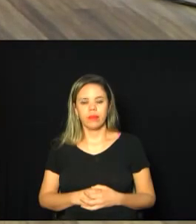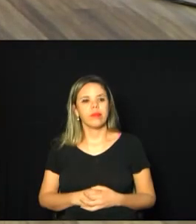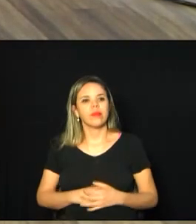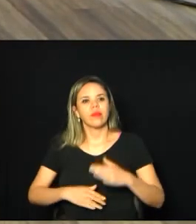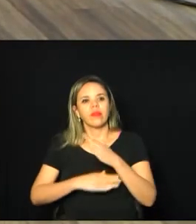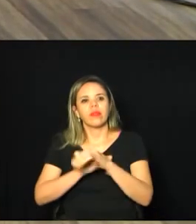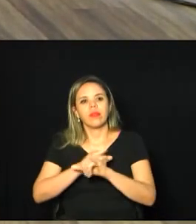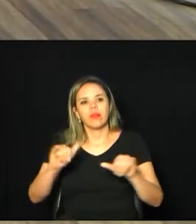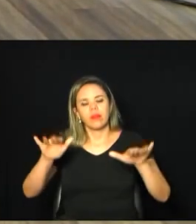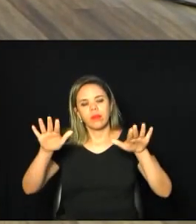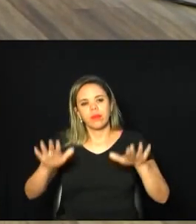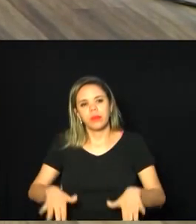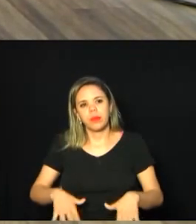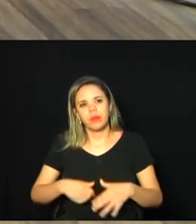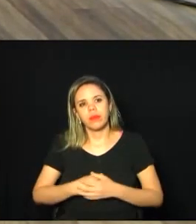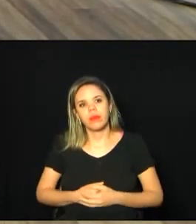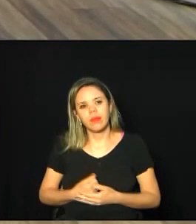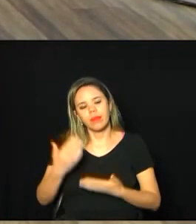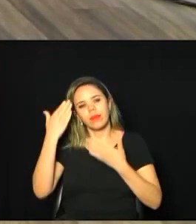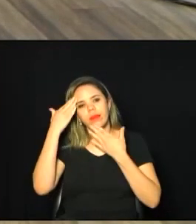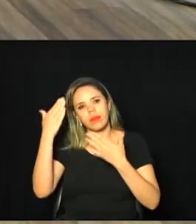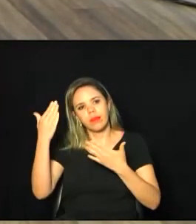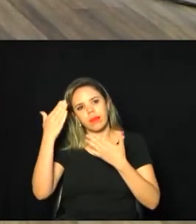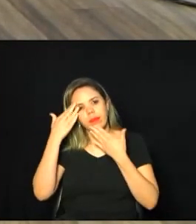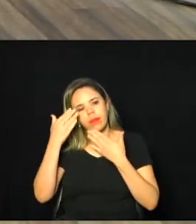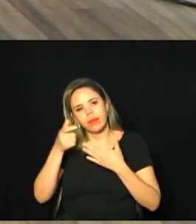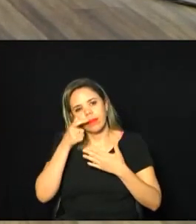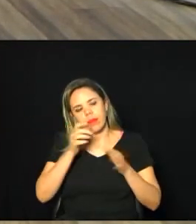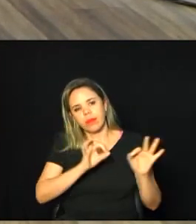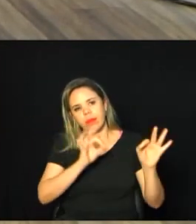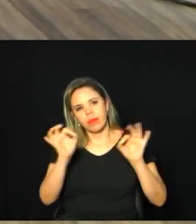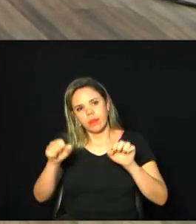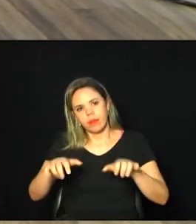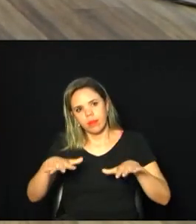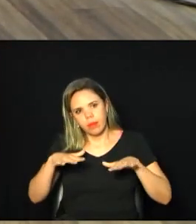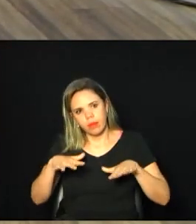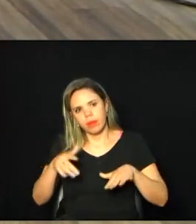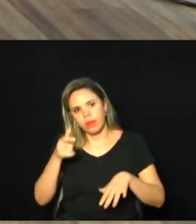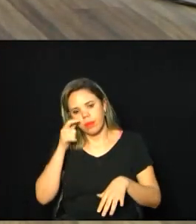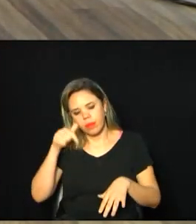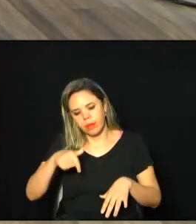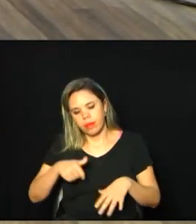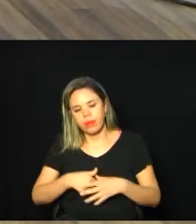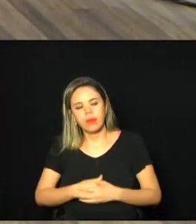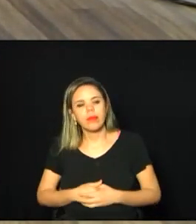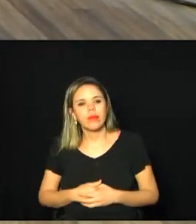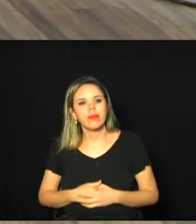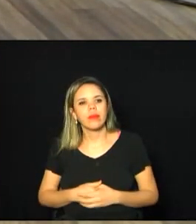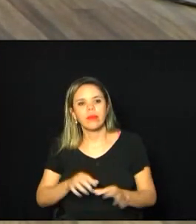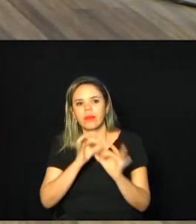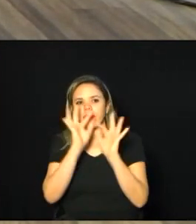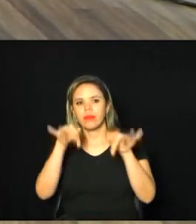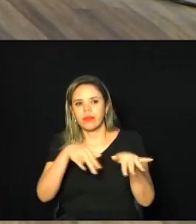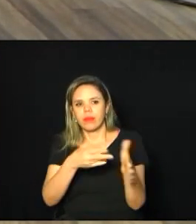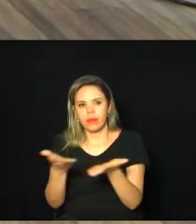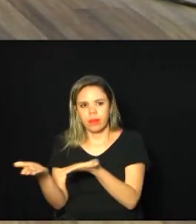E o Câmara Notícia fica por aqui. Muito obrigado pela sua companhia, pela sua audiência.